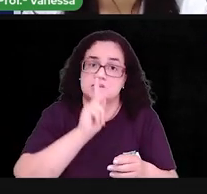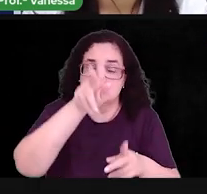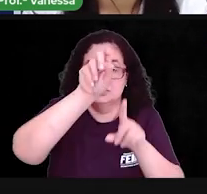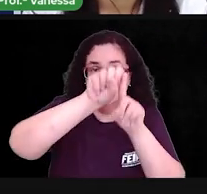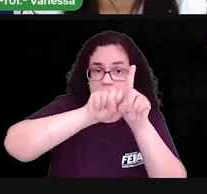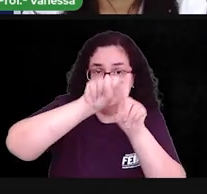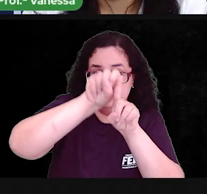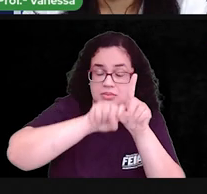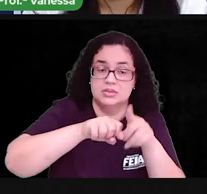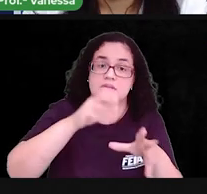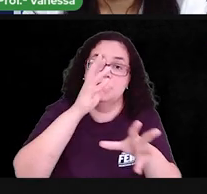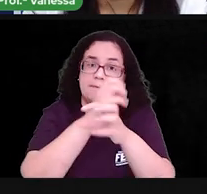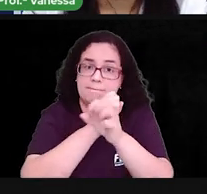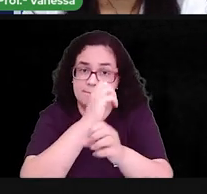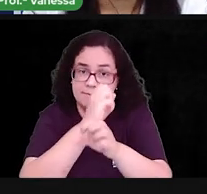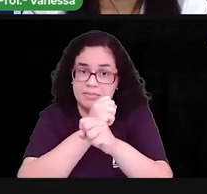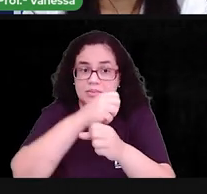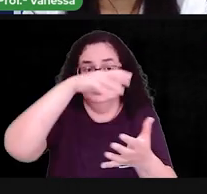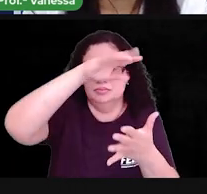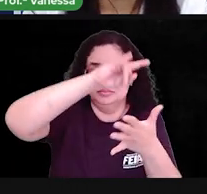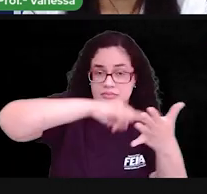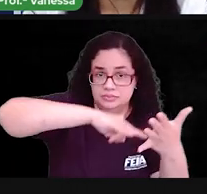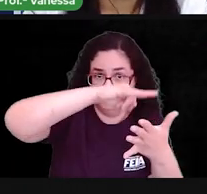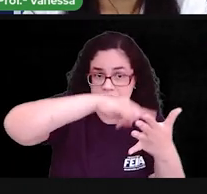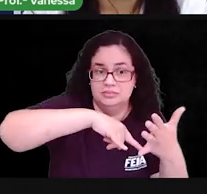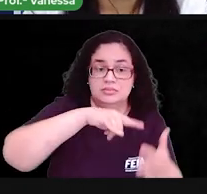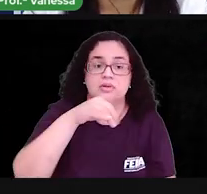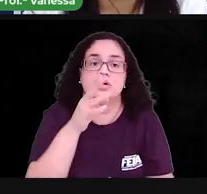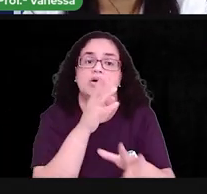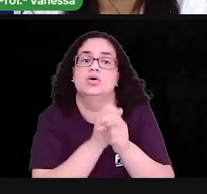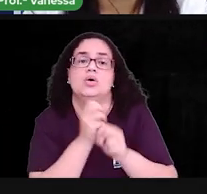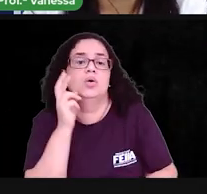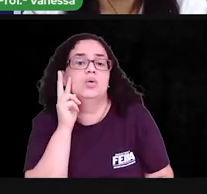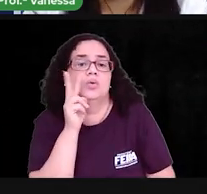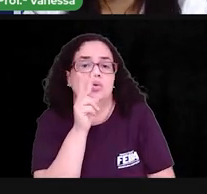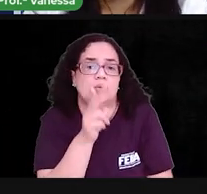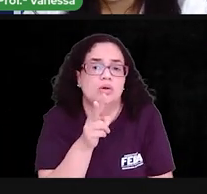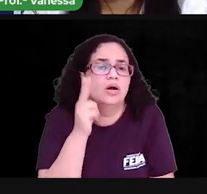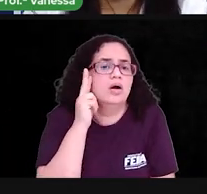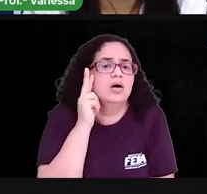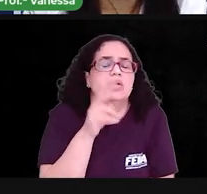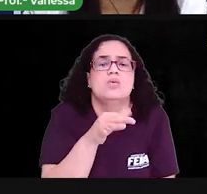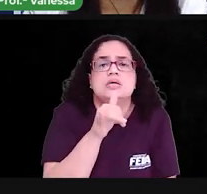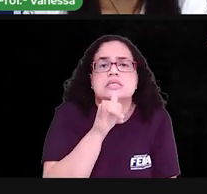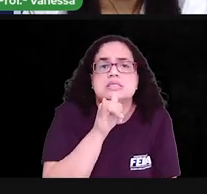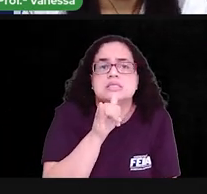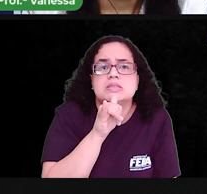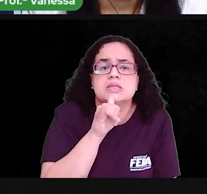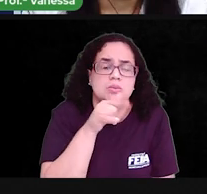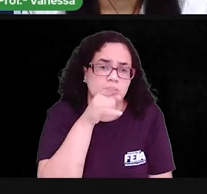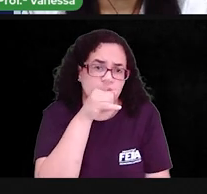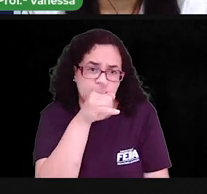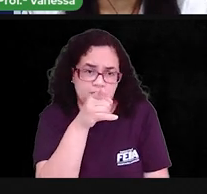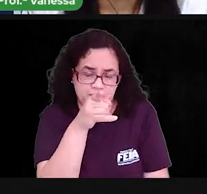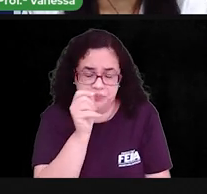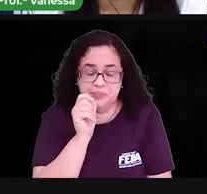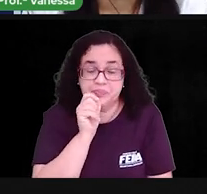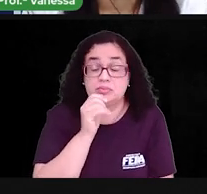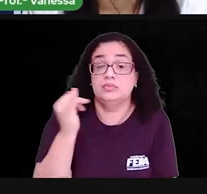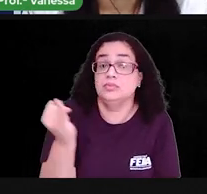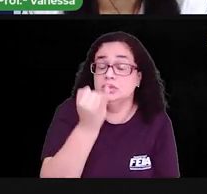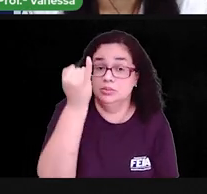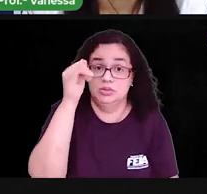a conta de energia observem aí a conta que a pro mostrou em o exemplo é